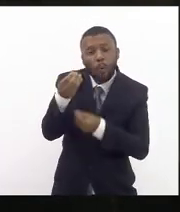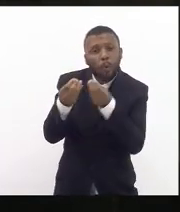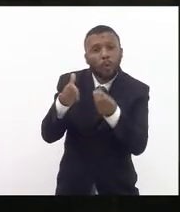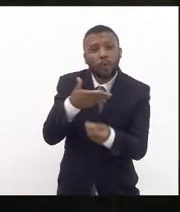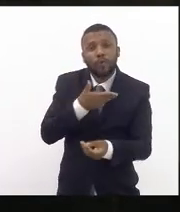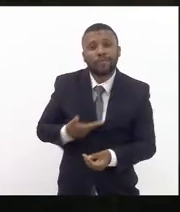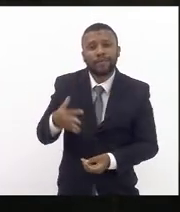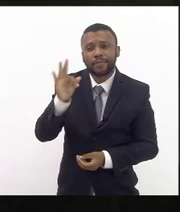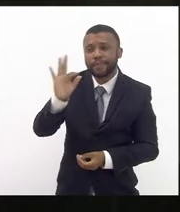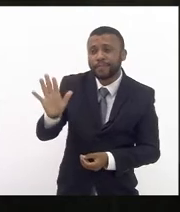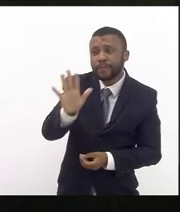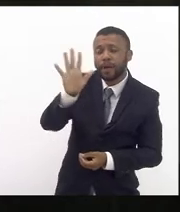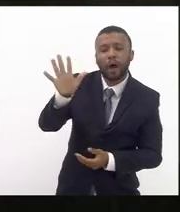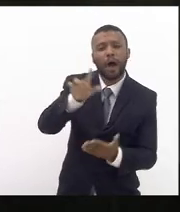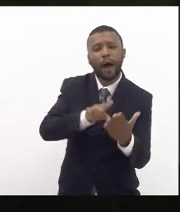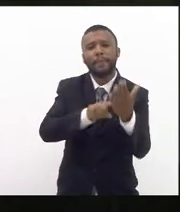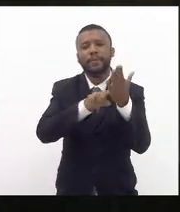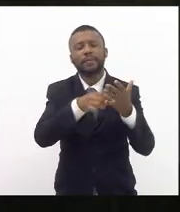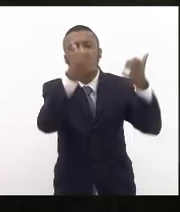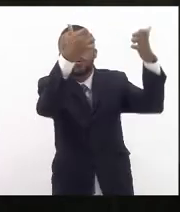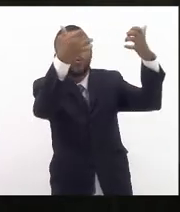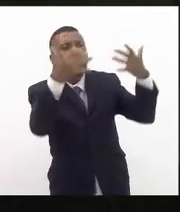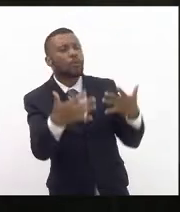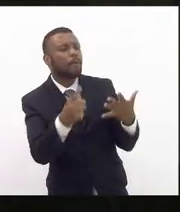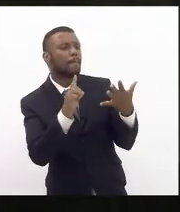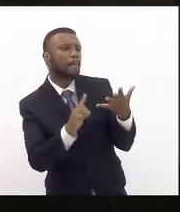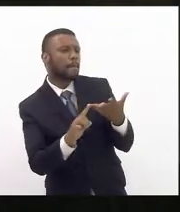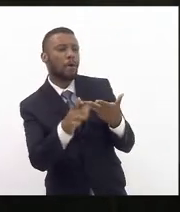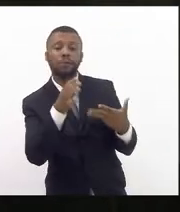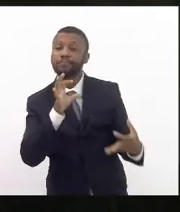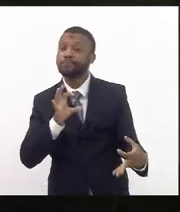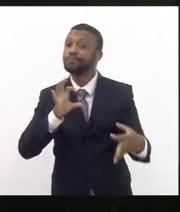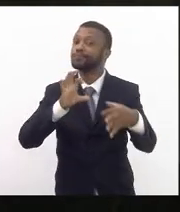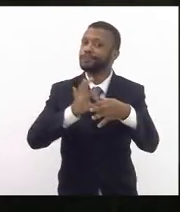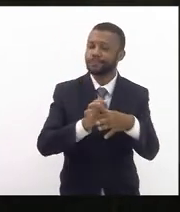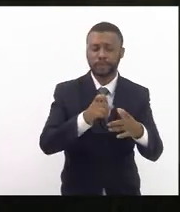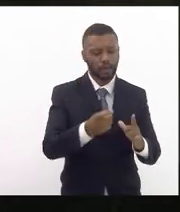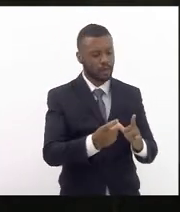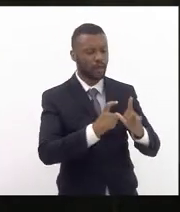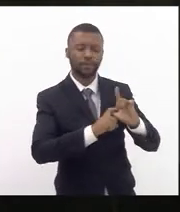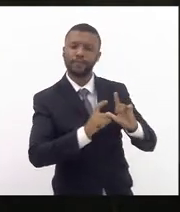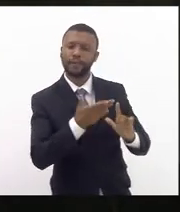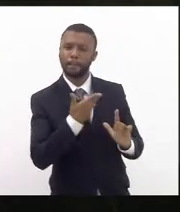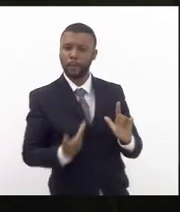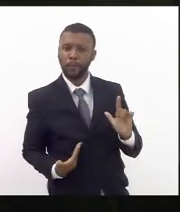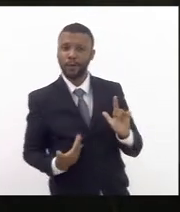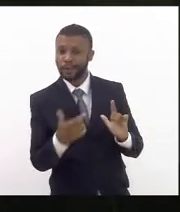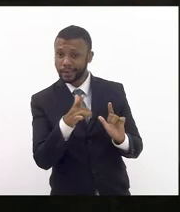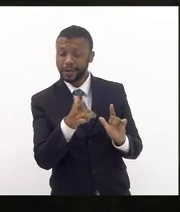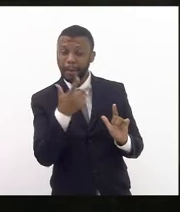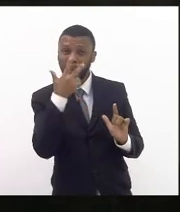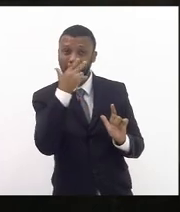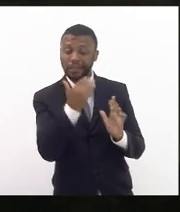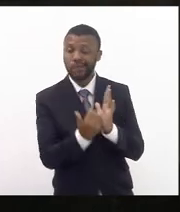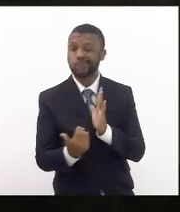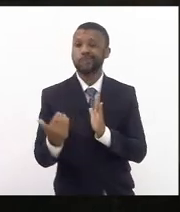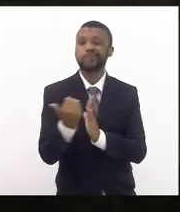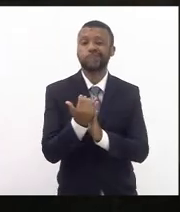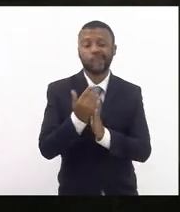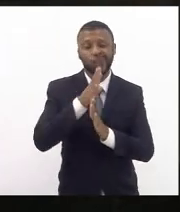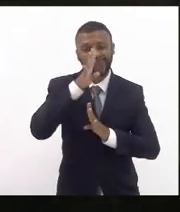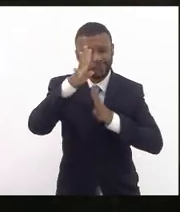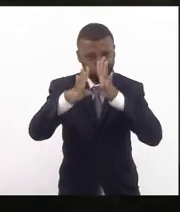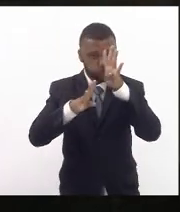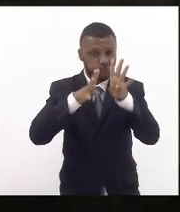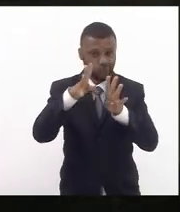federal apresenta sobre as questões relacionadas à dívida pública, que está efetivamente equivocada. É